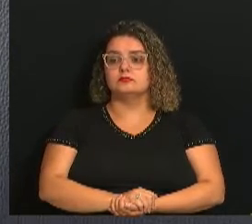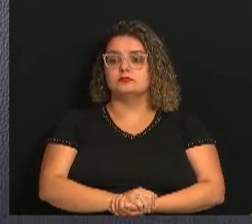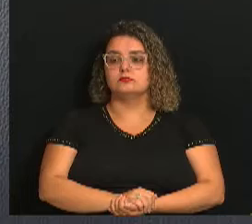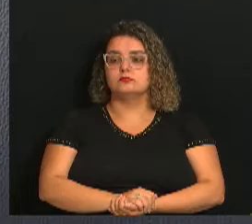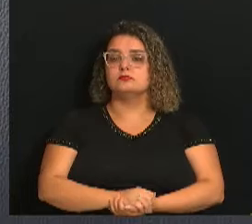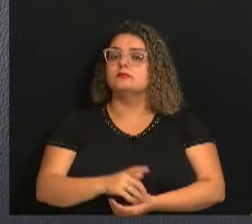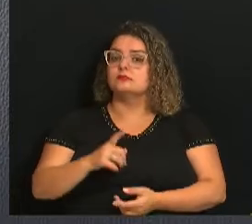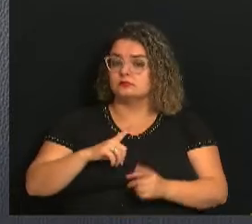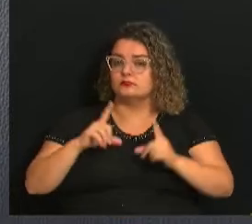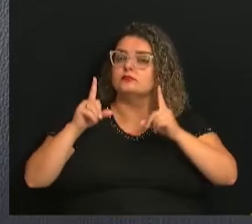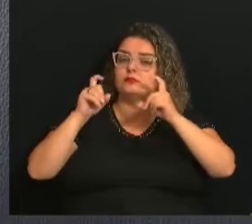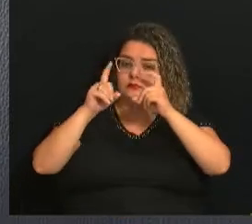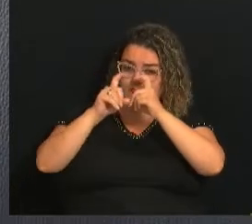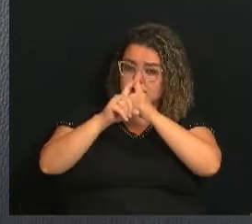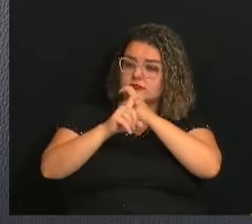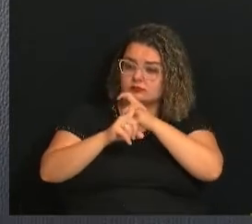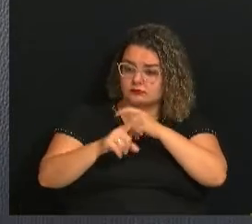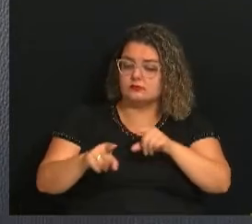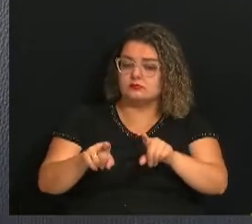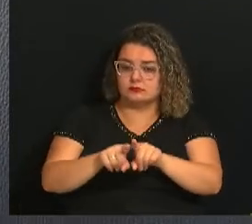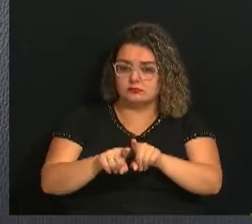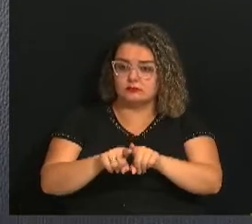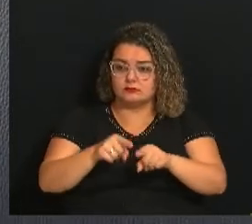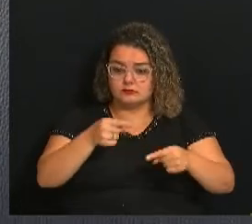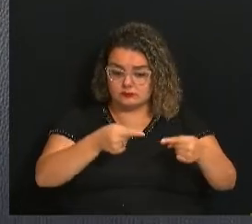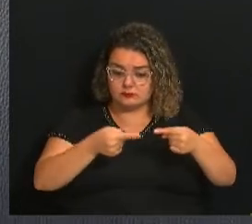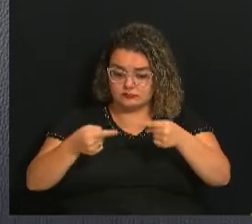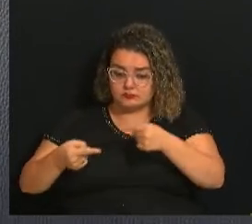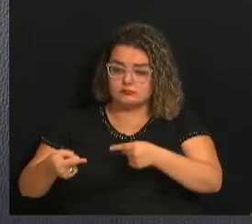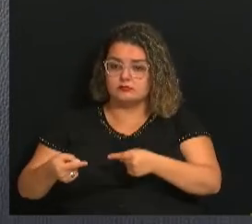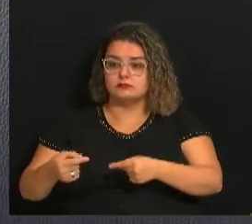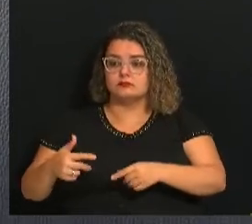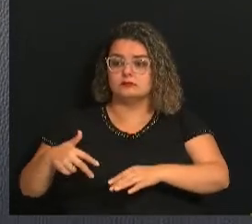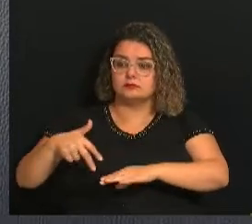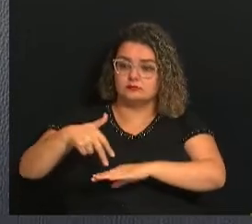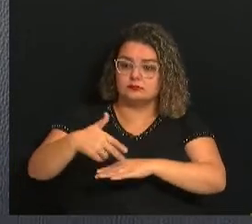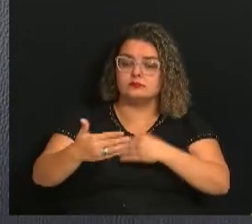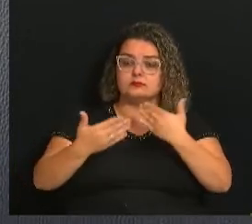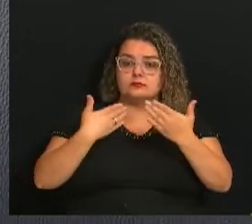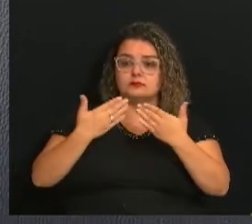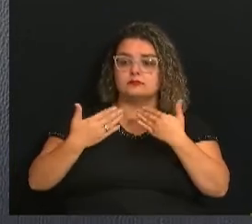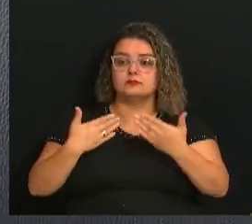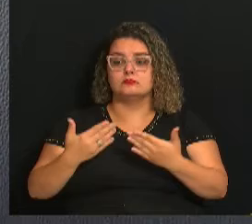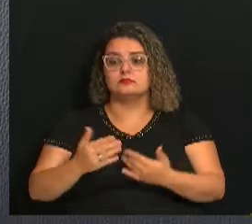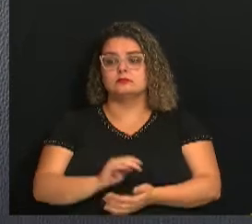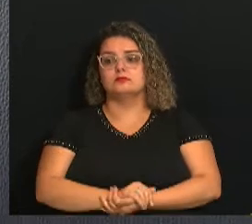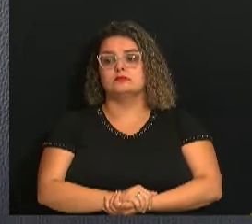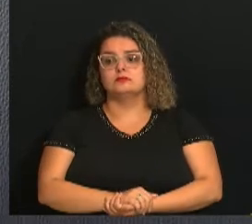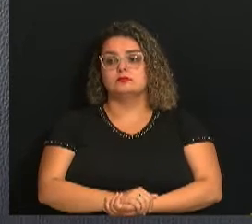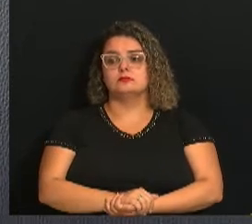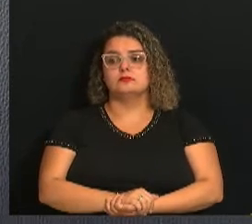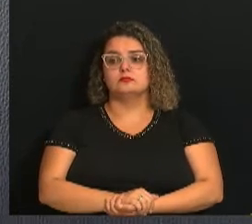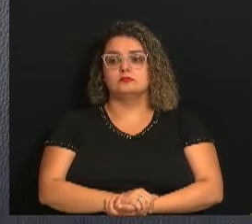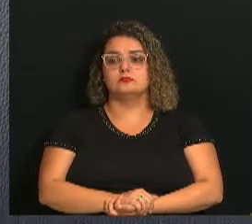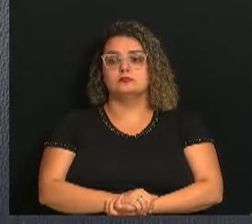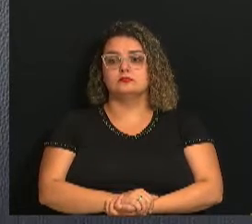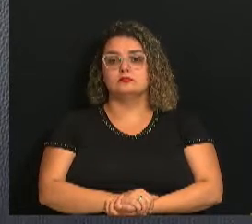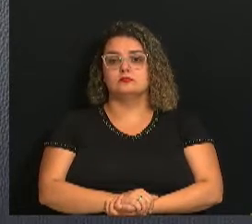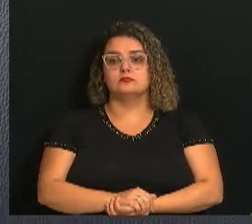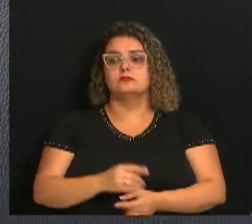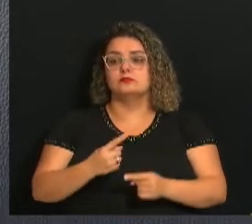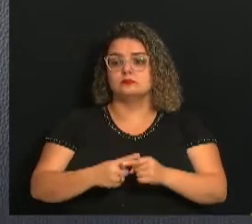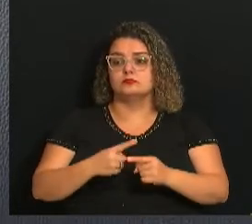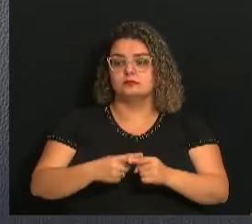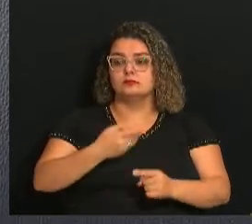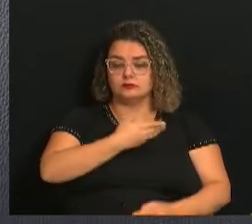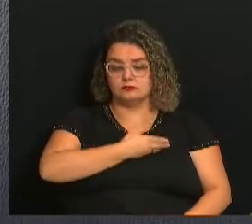dificuldades, inclusive de trazer debatedores para cá, para dialogar conosco, principalmente porque são servidores que